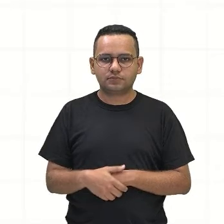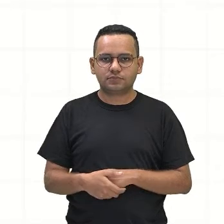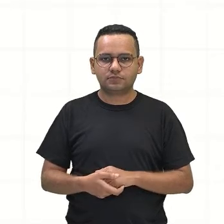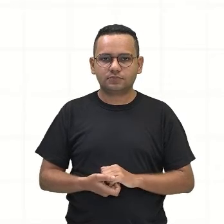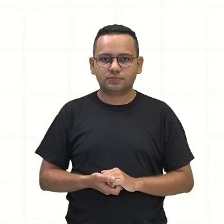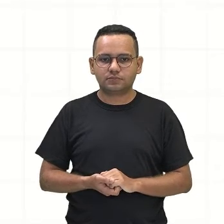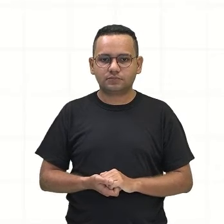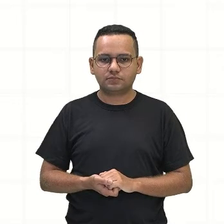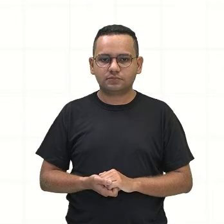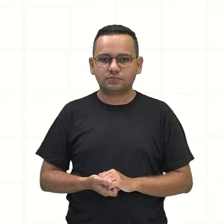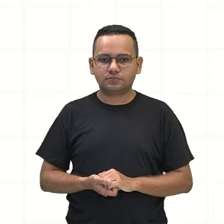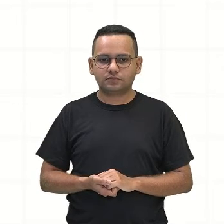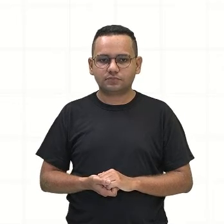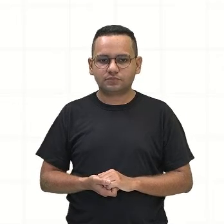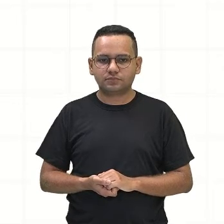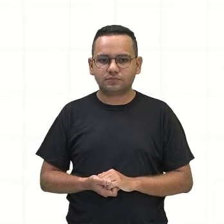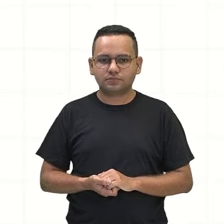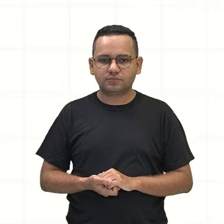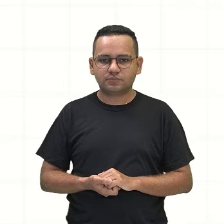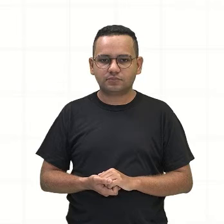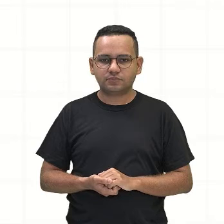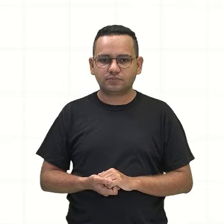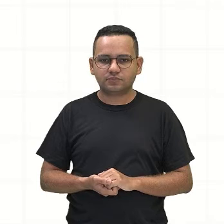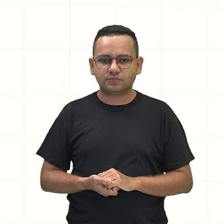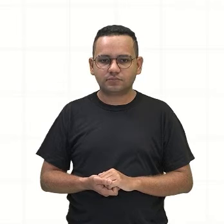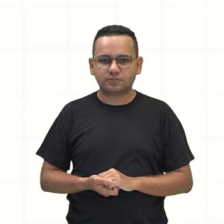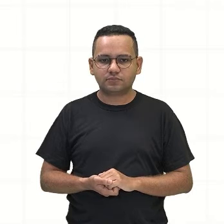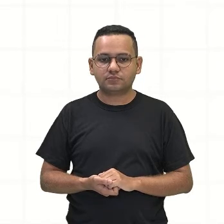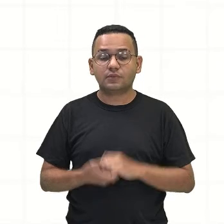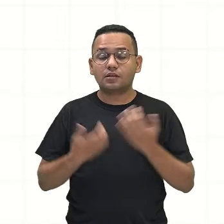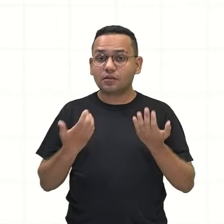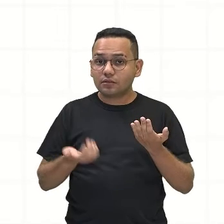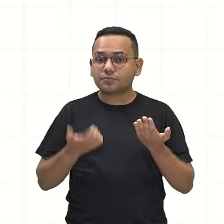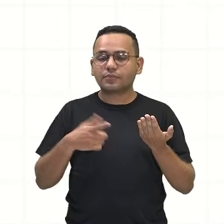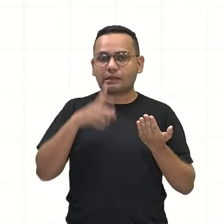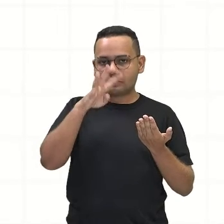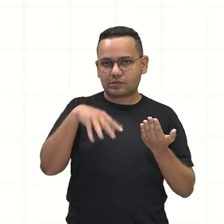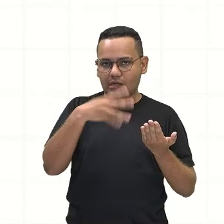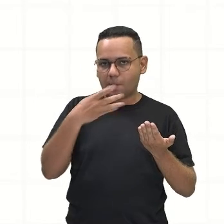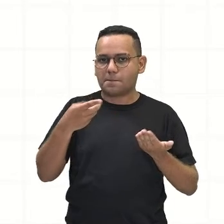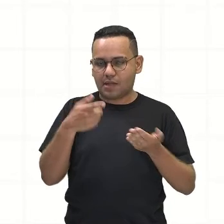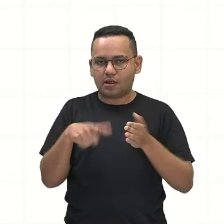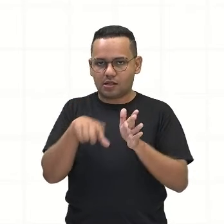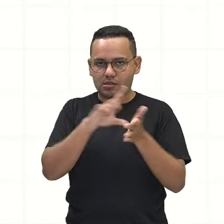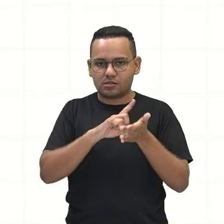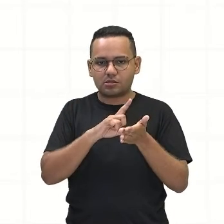dá uma dica aqui, ó. Voltar à tabela anterior, né?